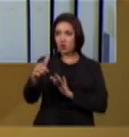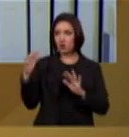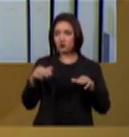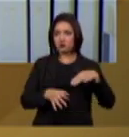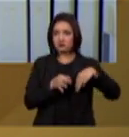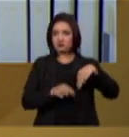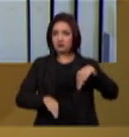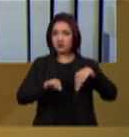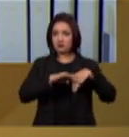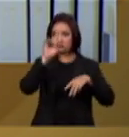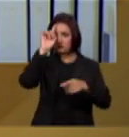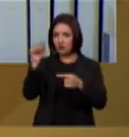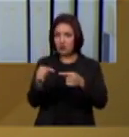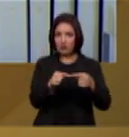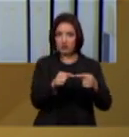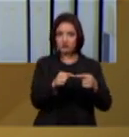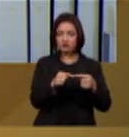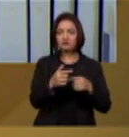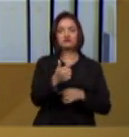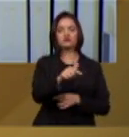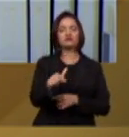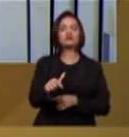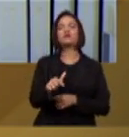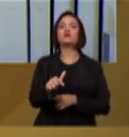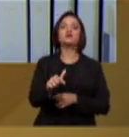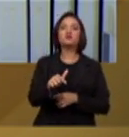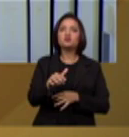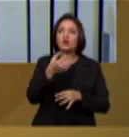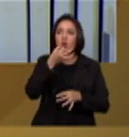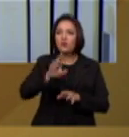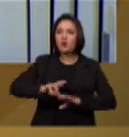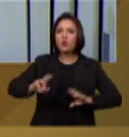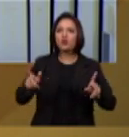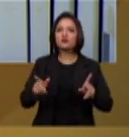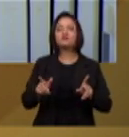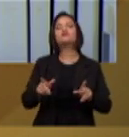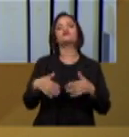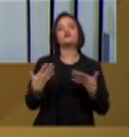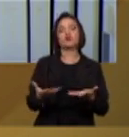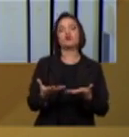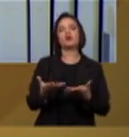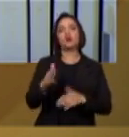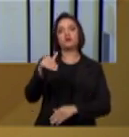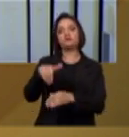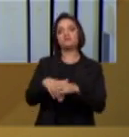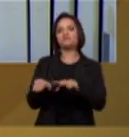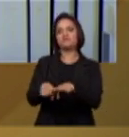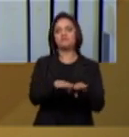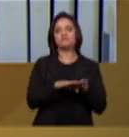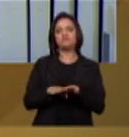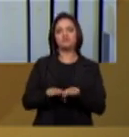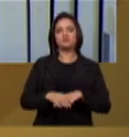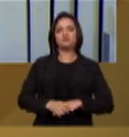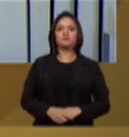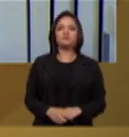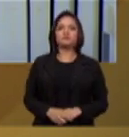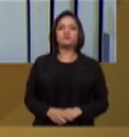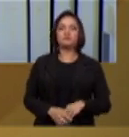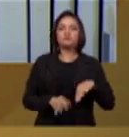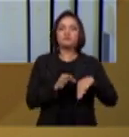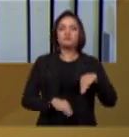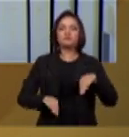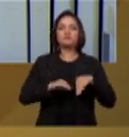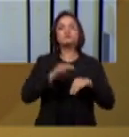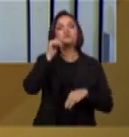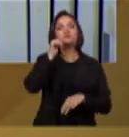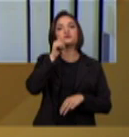divergência. E não havendo, declaro a unanimidade que foi negado provimento ao agravo. Ministra Rosa